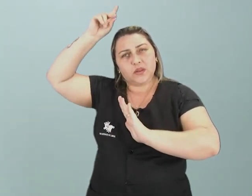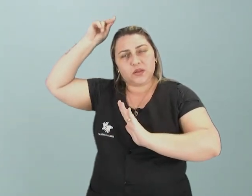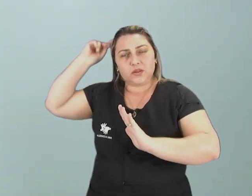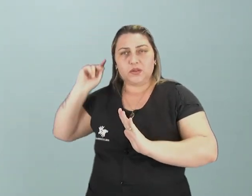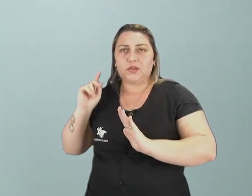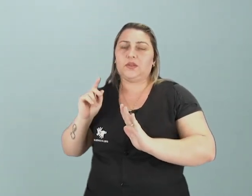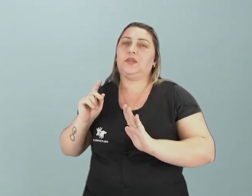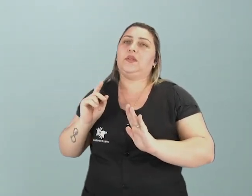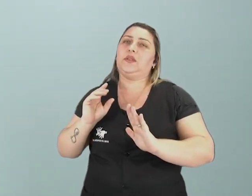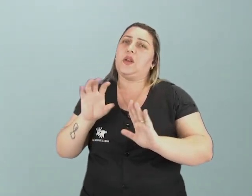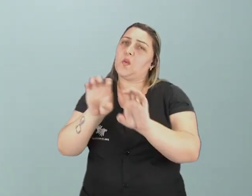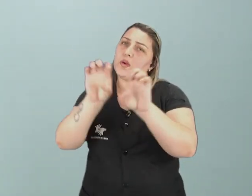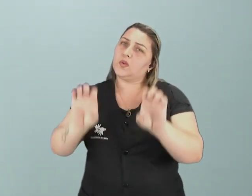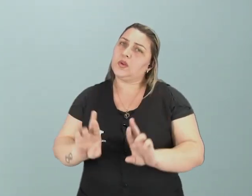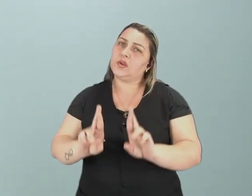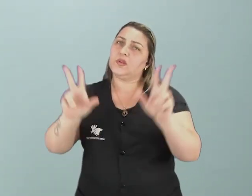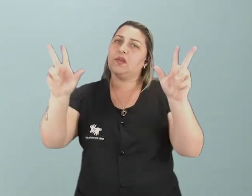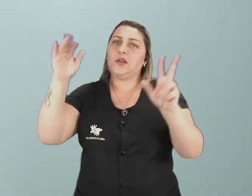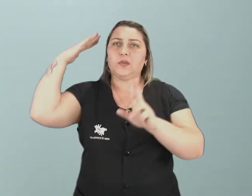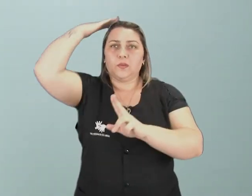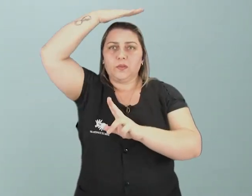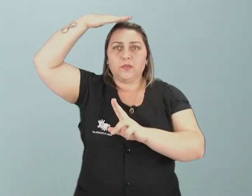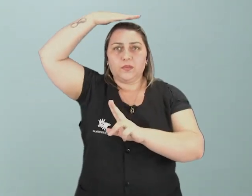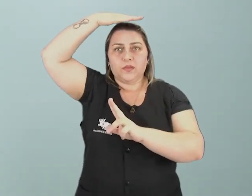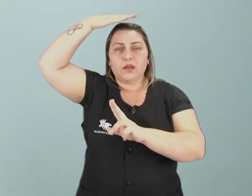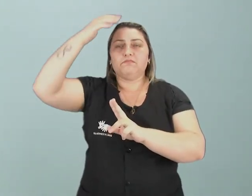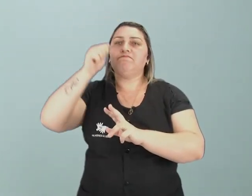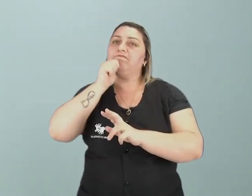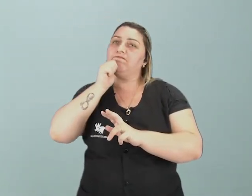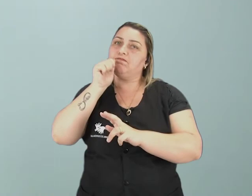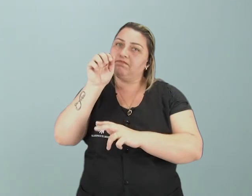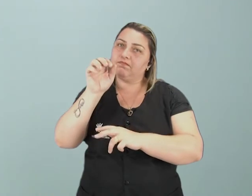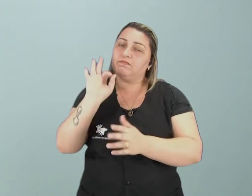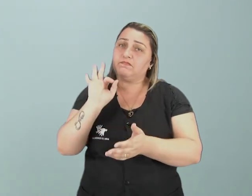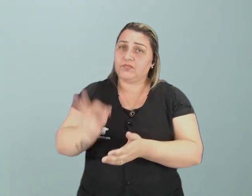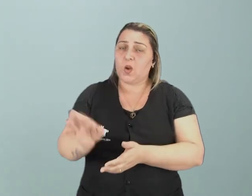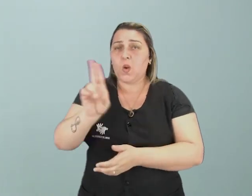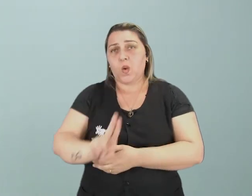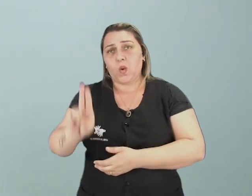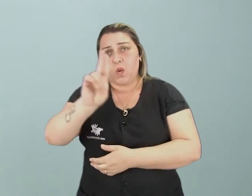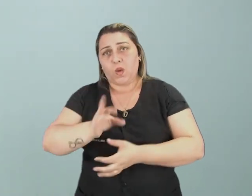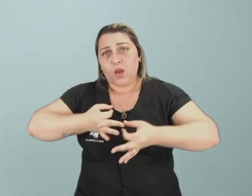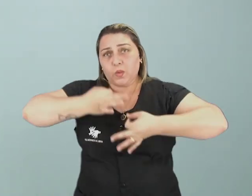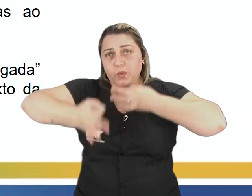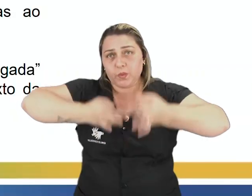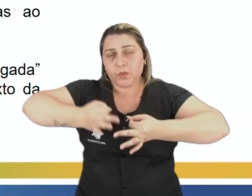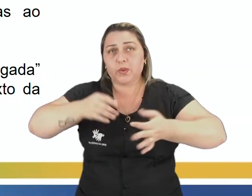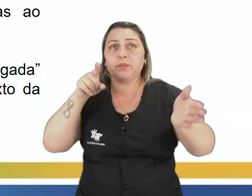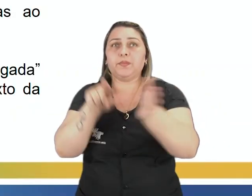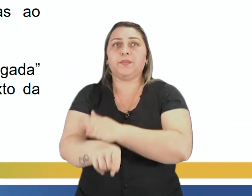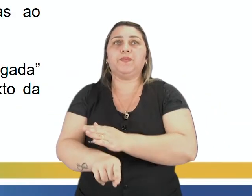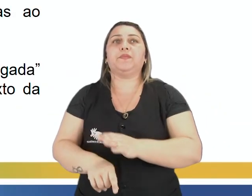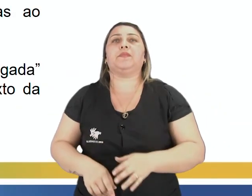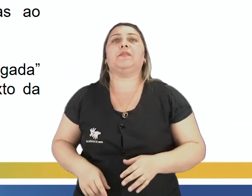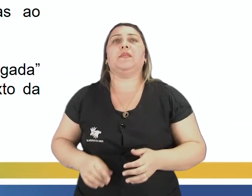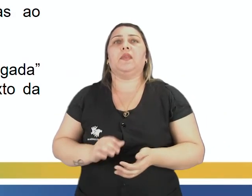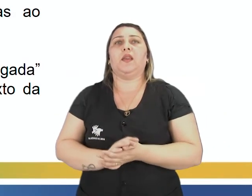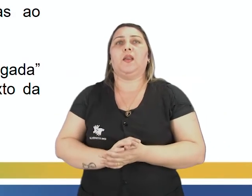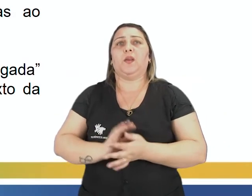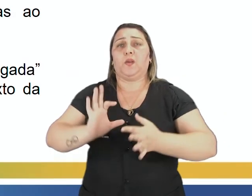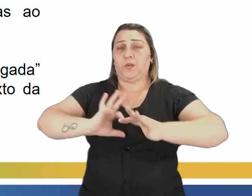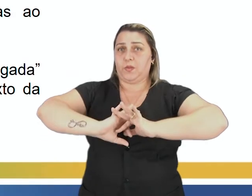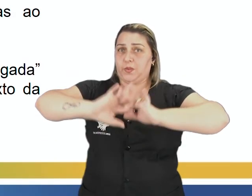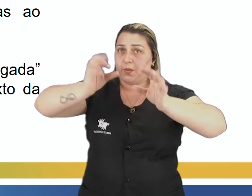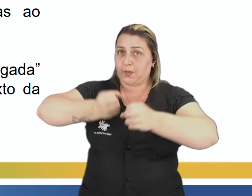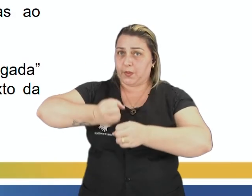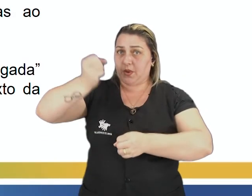rebuscamento diferenciado. E vindo de Mahatma Gandhi ainda, com certeza ele vai utilizar isso em seus argumentos. Vamos para a pergunta. Acenderá a tocha da